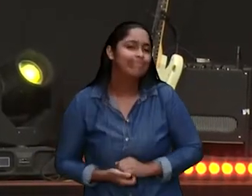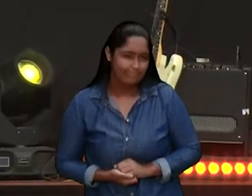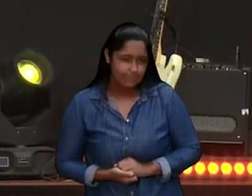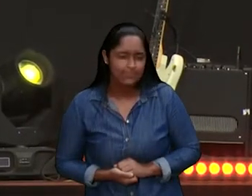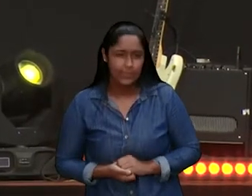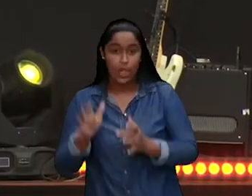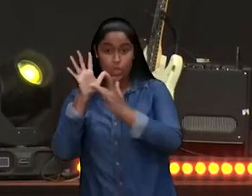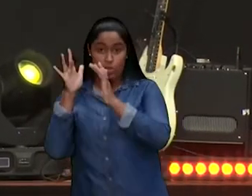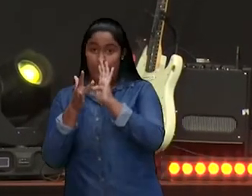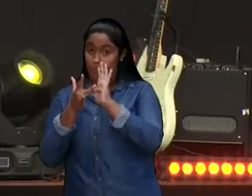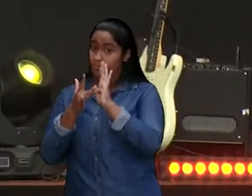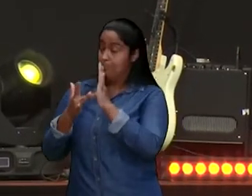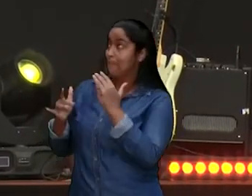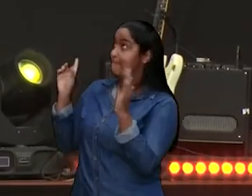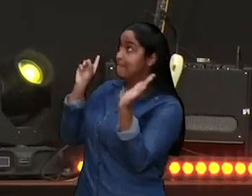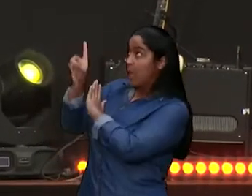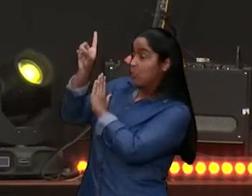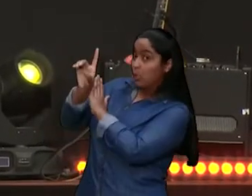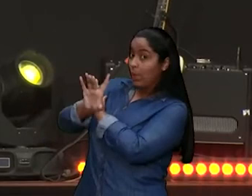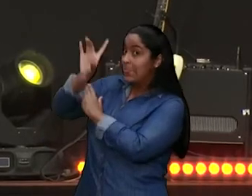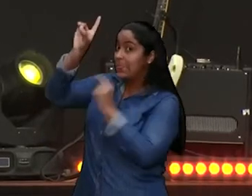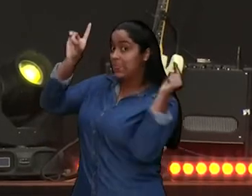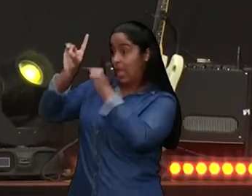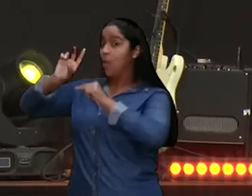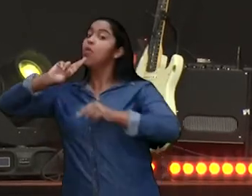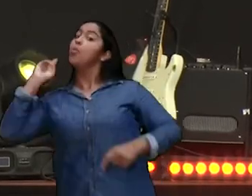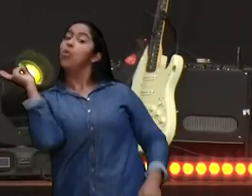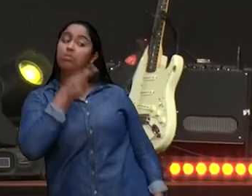o filho vai deixar ela ir embora encurvada